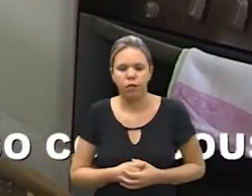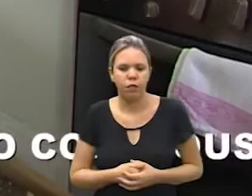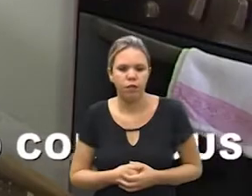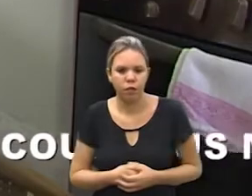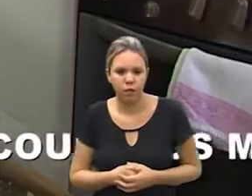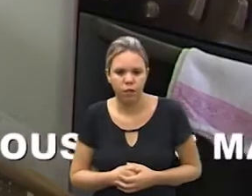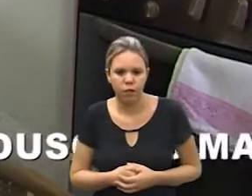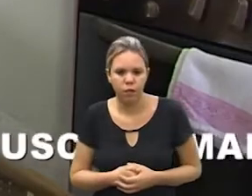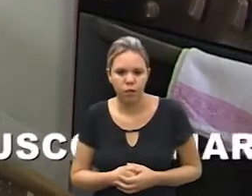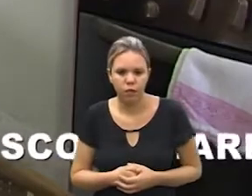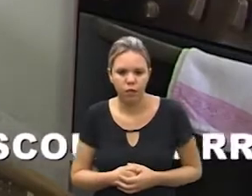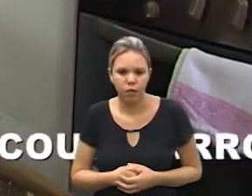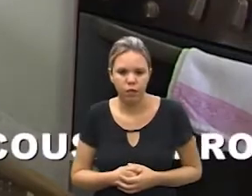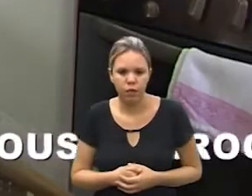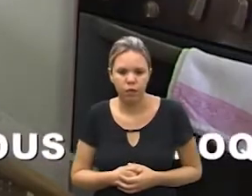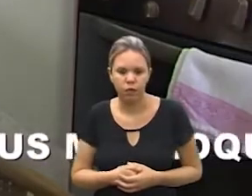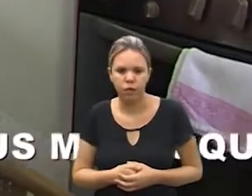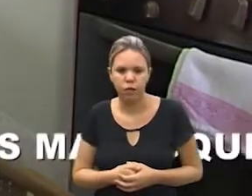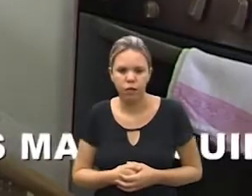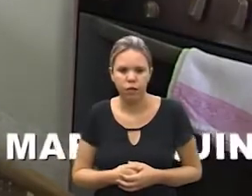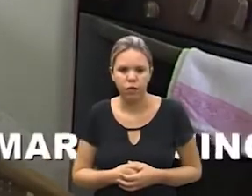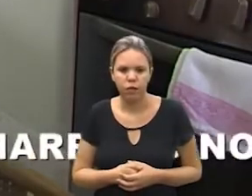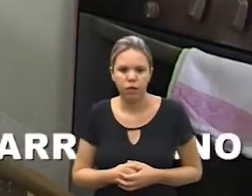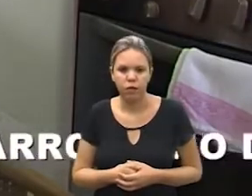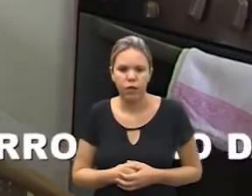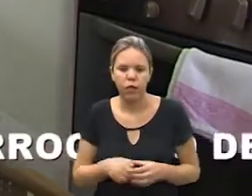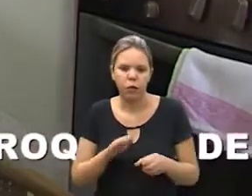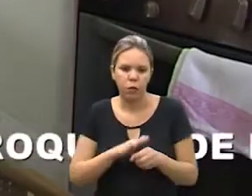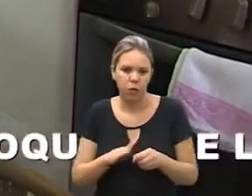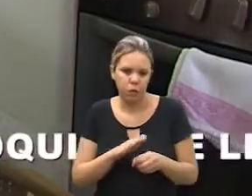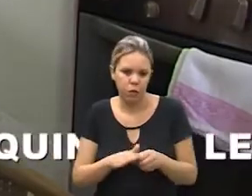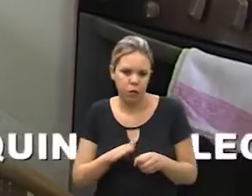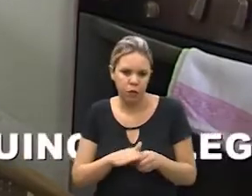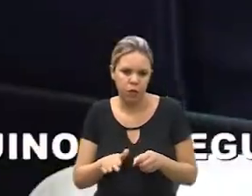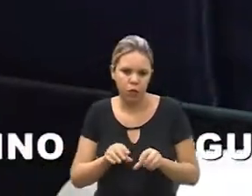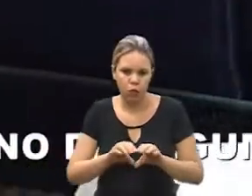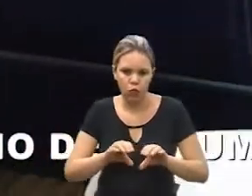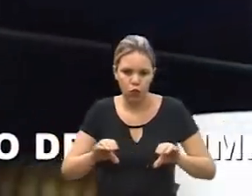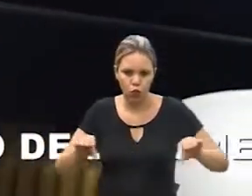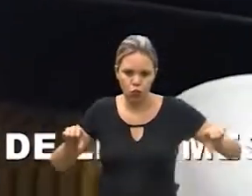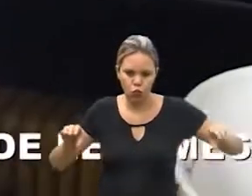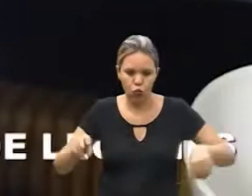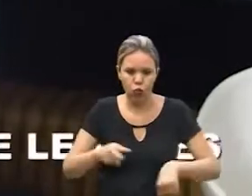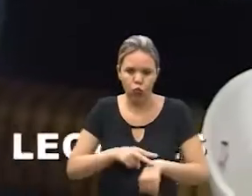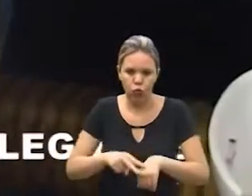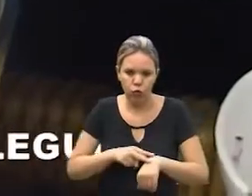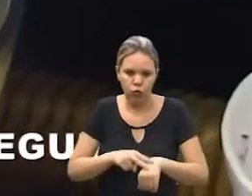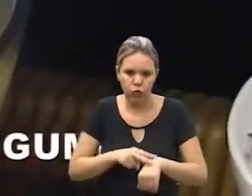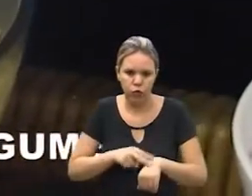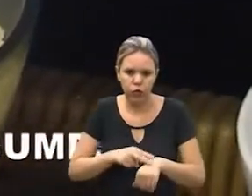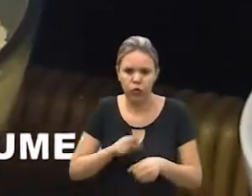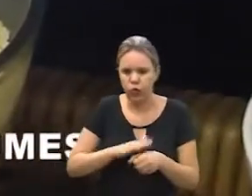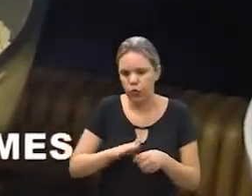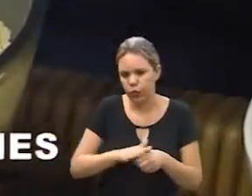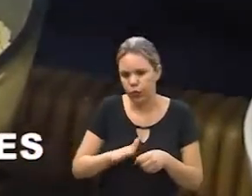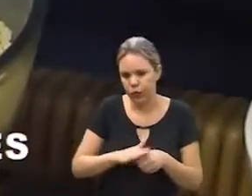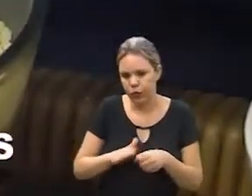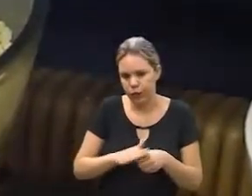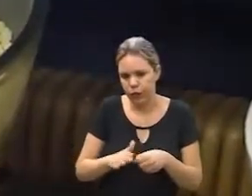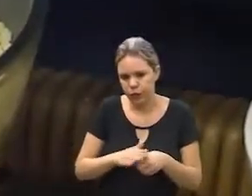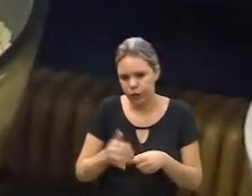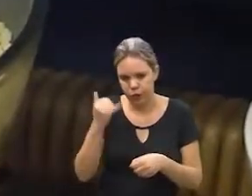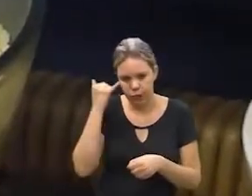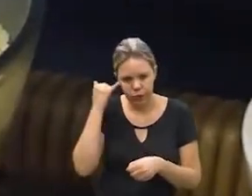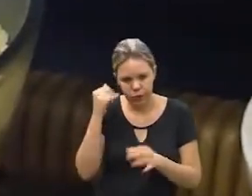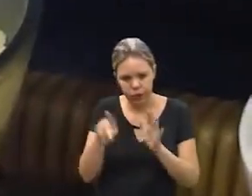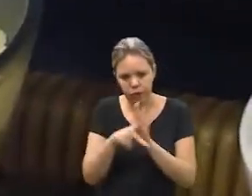os olhos. Com os olhos, né? com o paladar. Pepino japonês, com casca. Sementinha, não precisa tirar. Tem que ser o japonês.